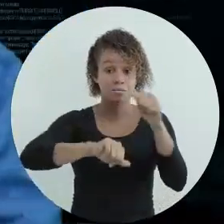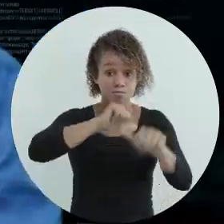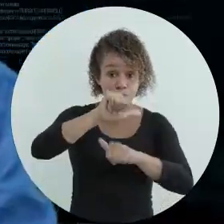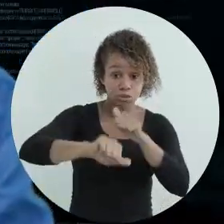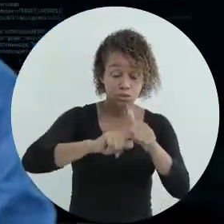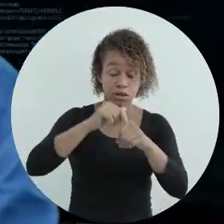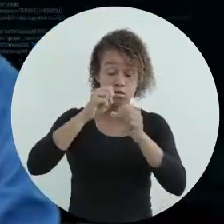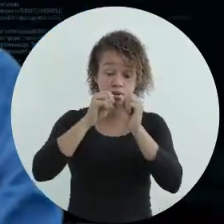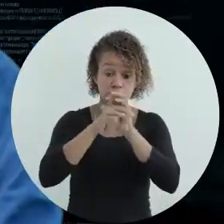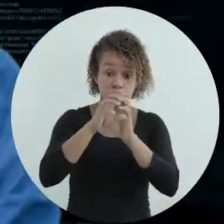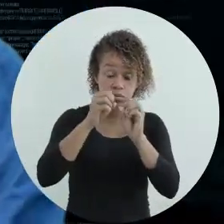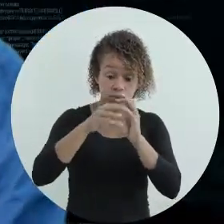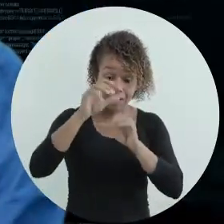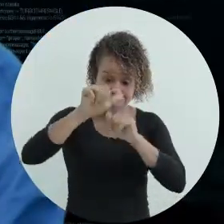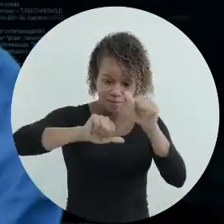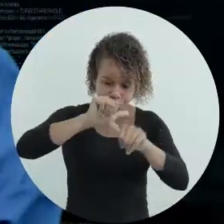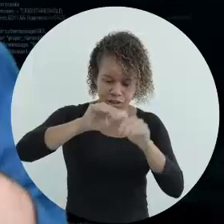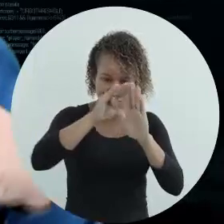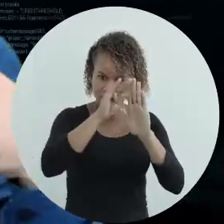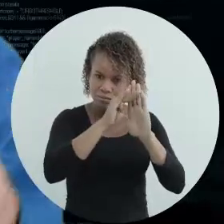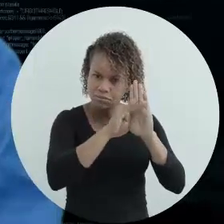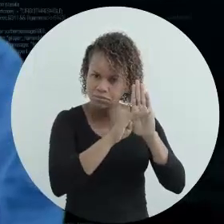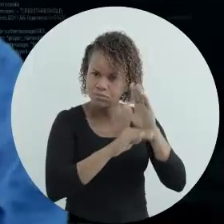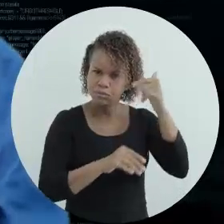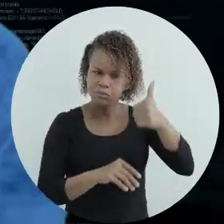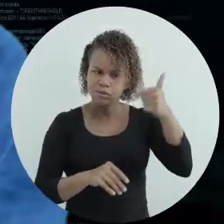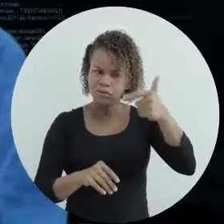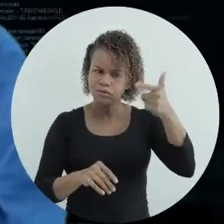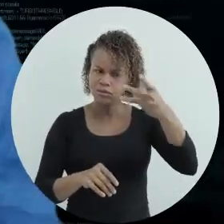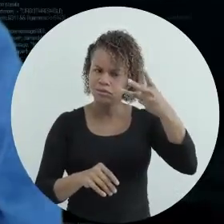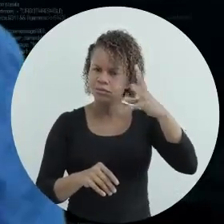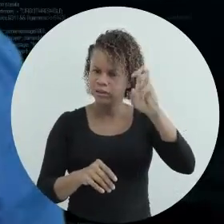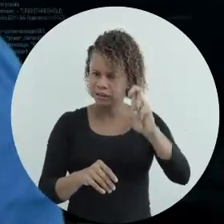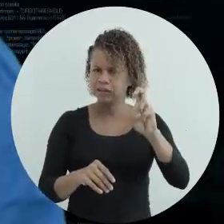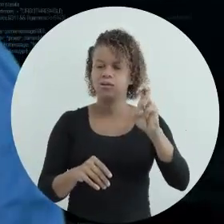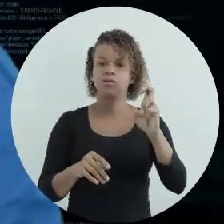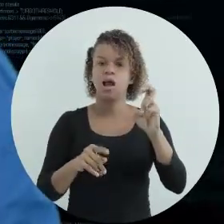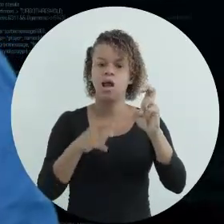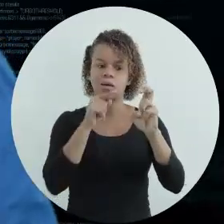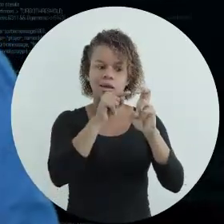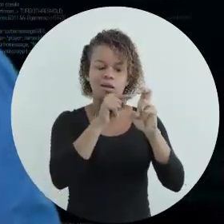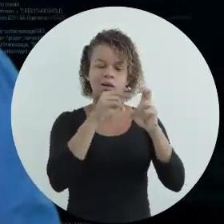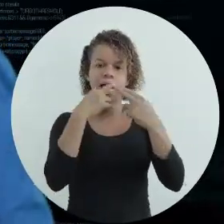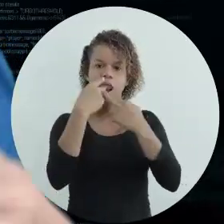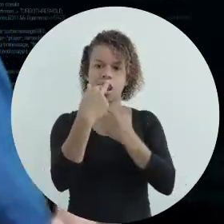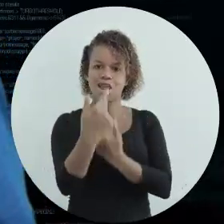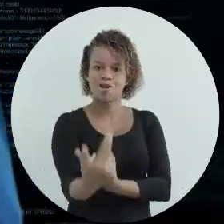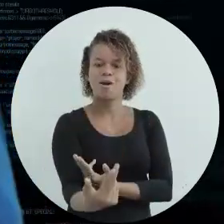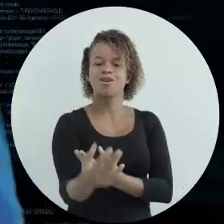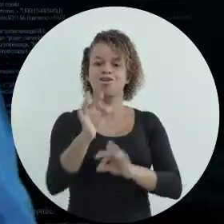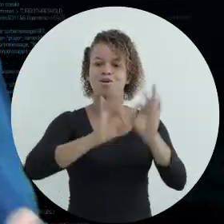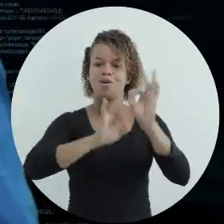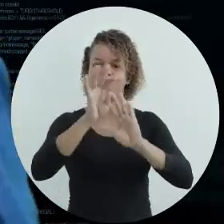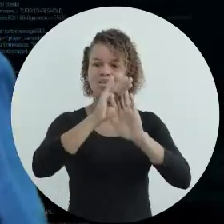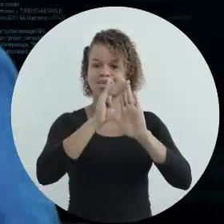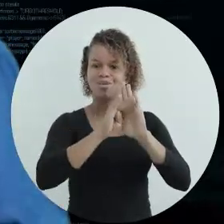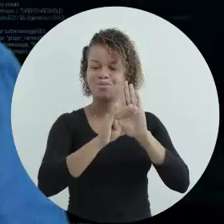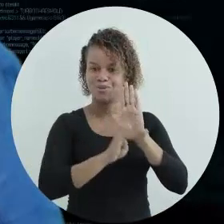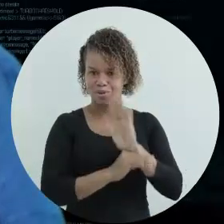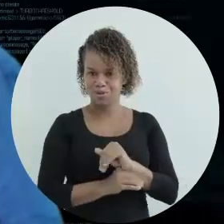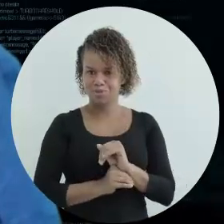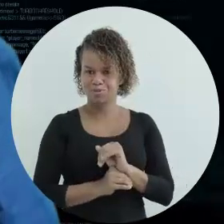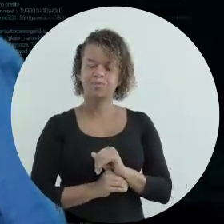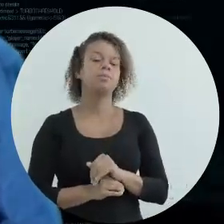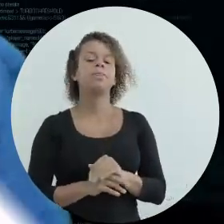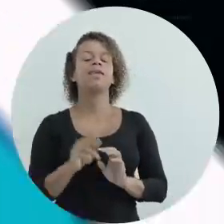na ordem do primeiro, segundo, terceiro, quarta linha, é o que torna uma linguagem de programação. E no caso o HTML não tem